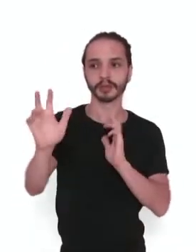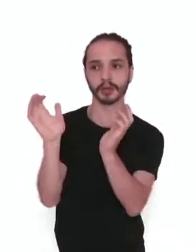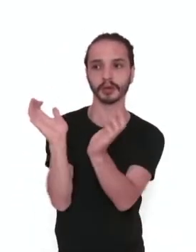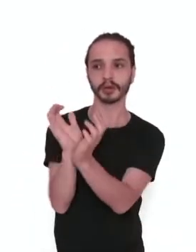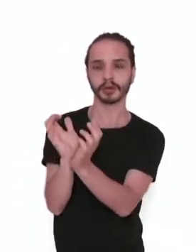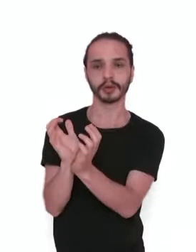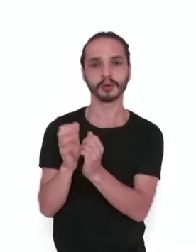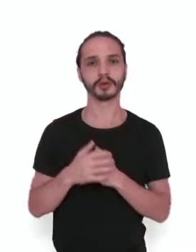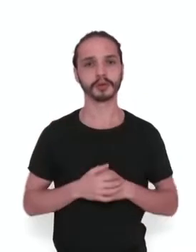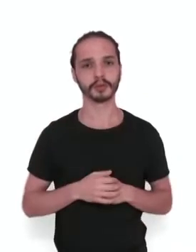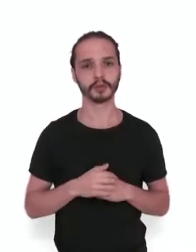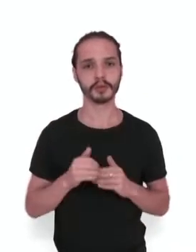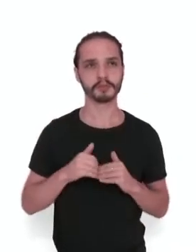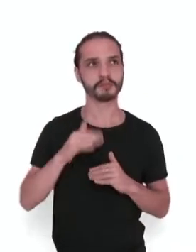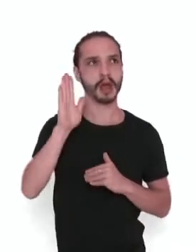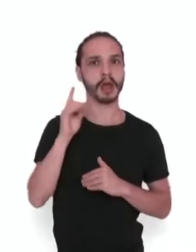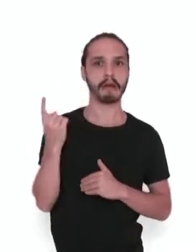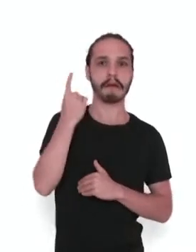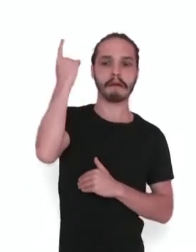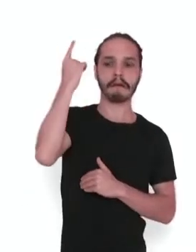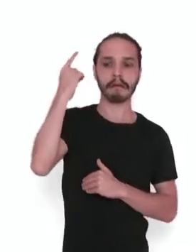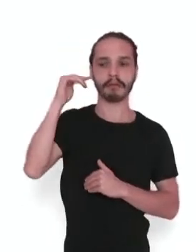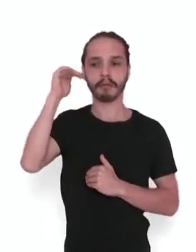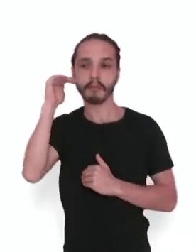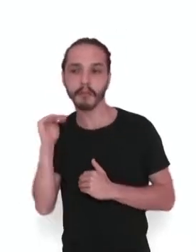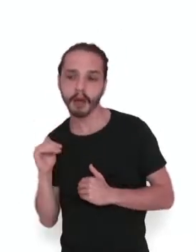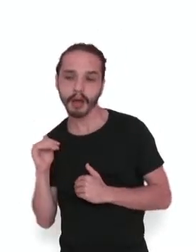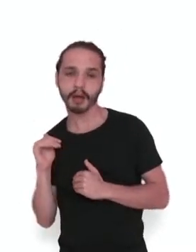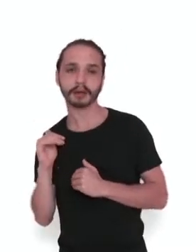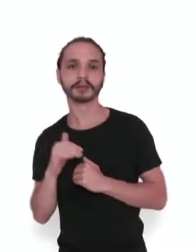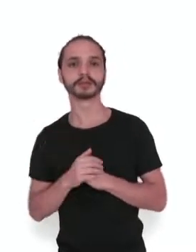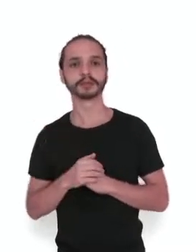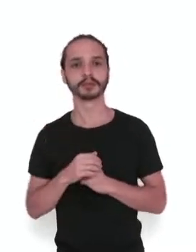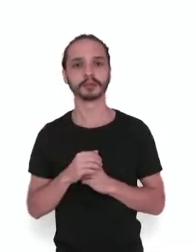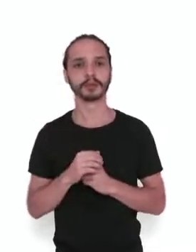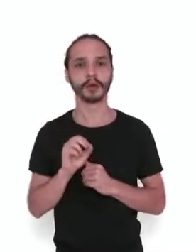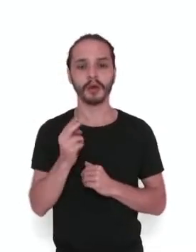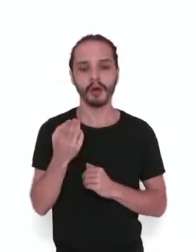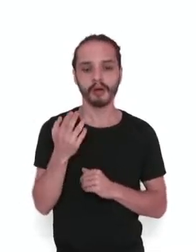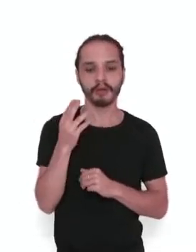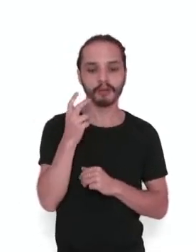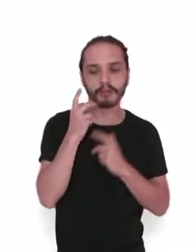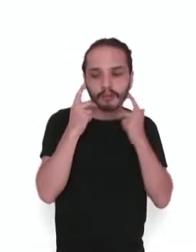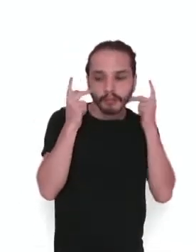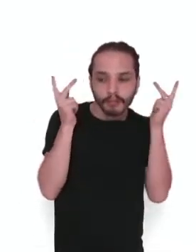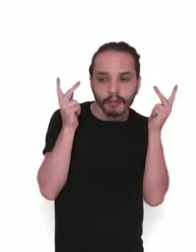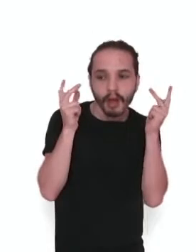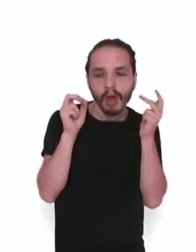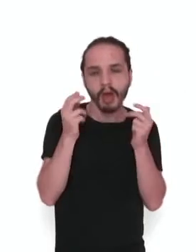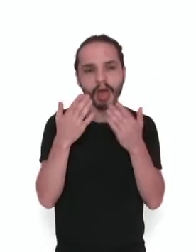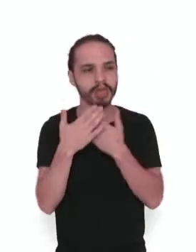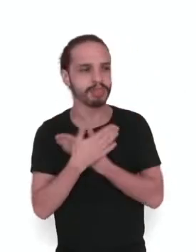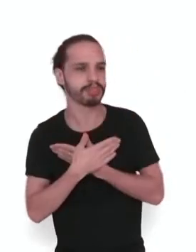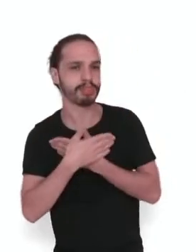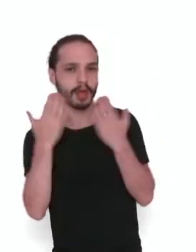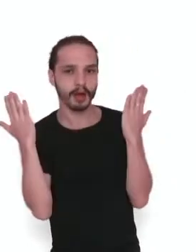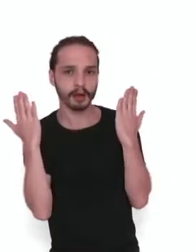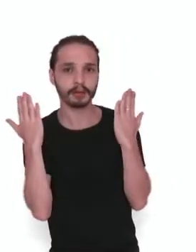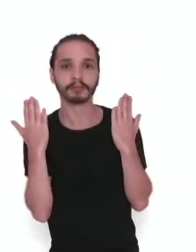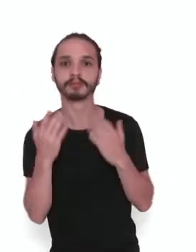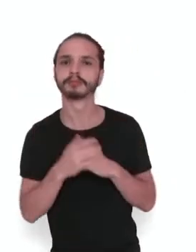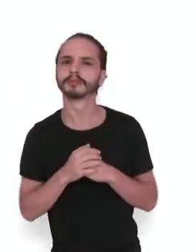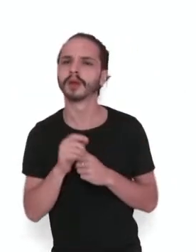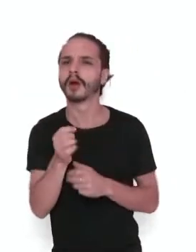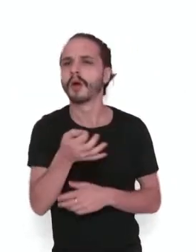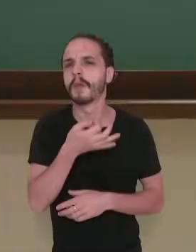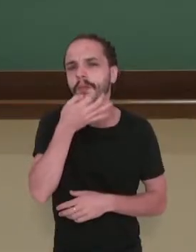exemplo, ser mais alta, ser mais baixa que a maioria, ou ser mais tímida ou mais extrovertida. Em sua opinião, por